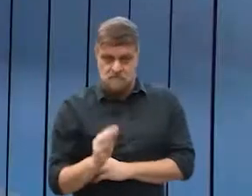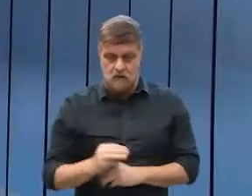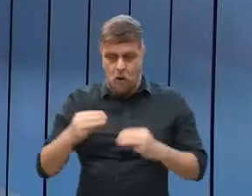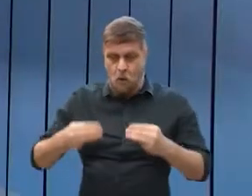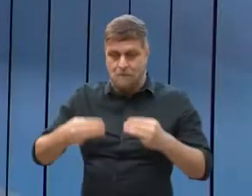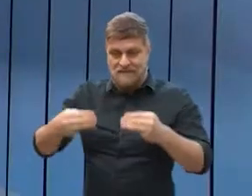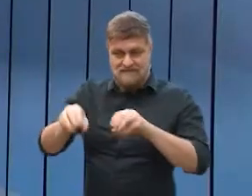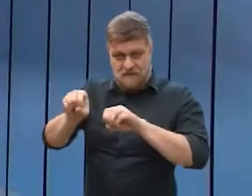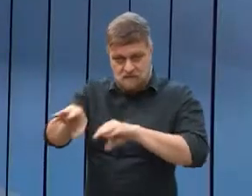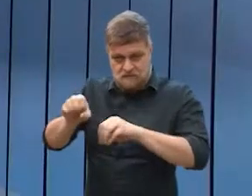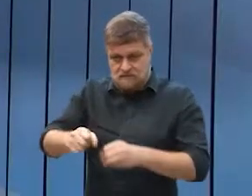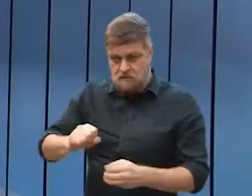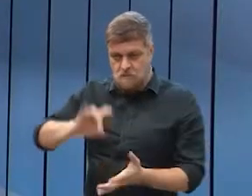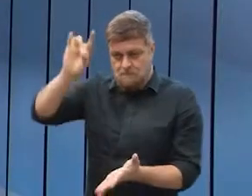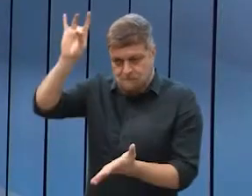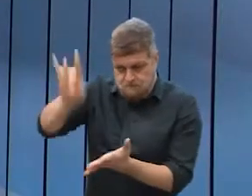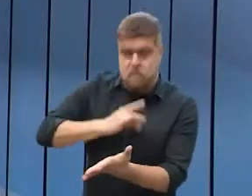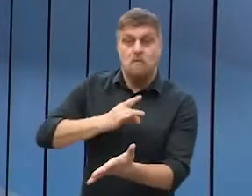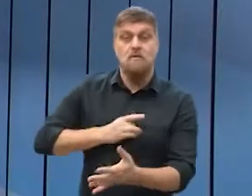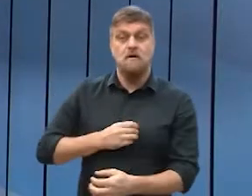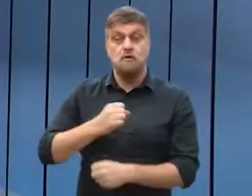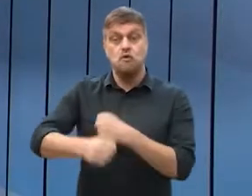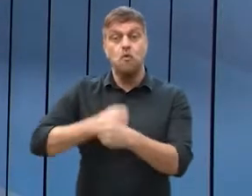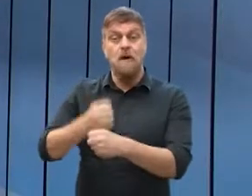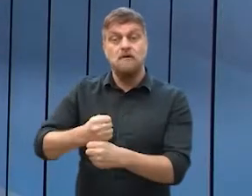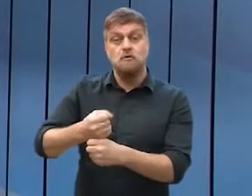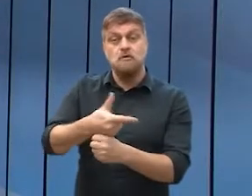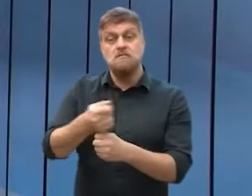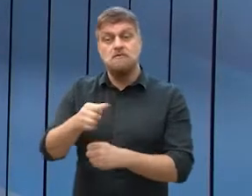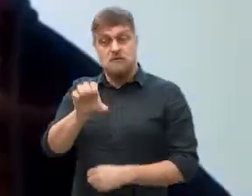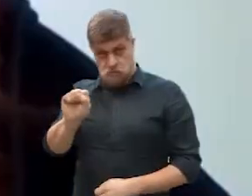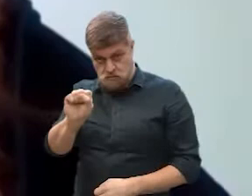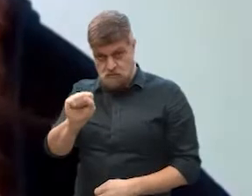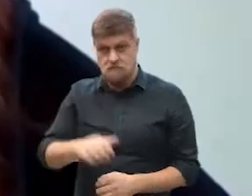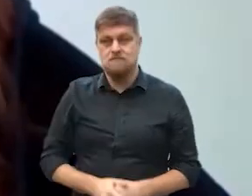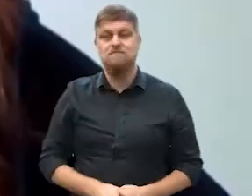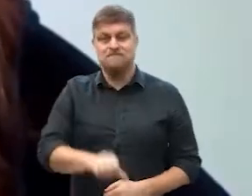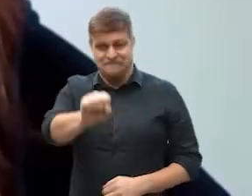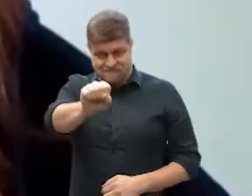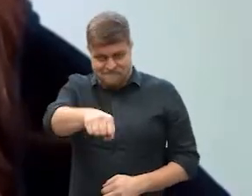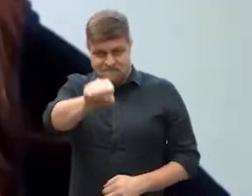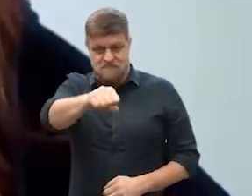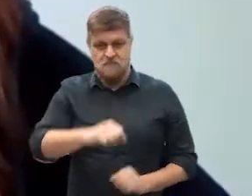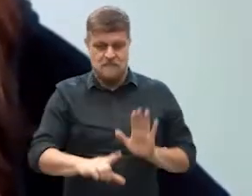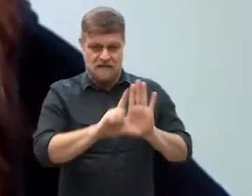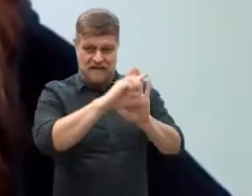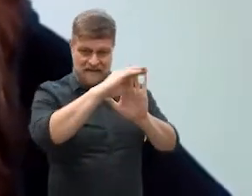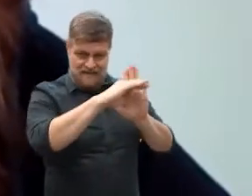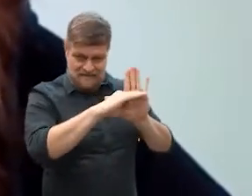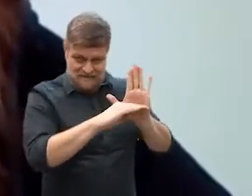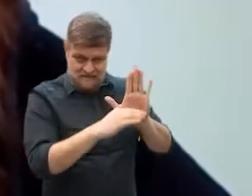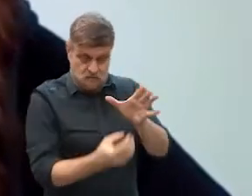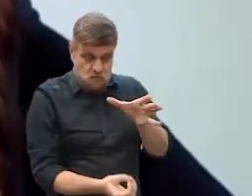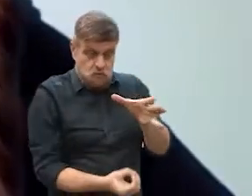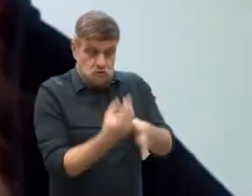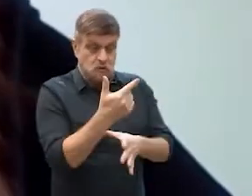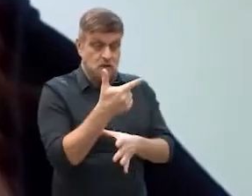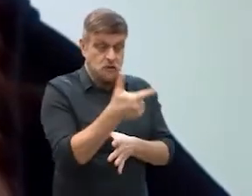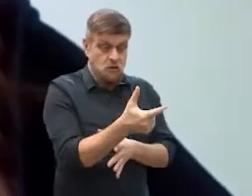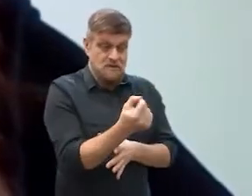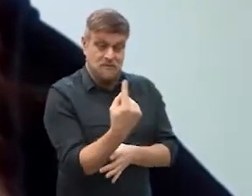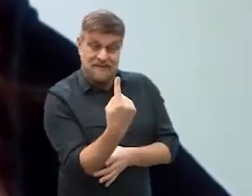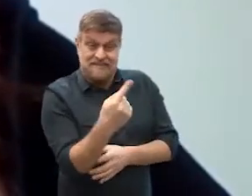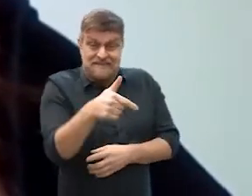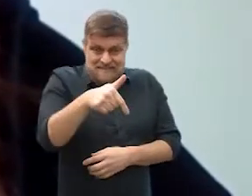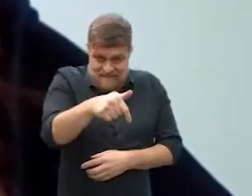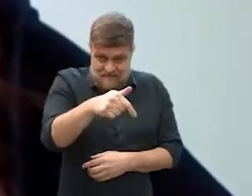em 2018, é isso? Isso. A reforma ela foi, a legislação ela é de 2017, e